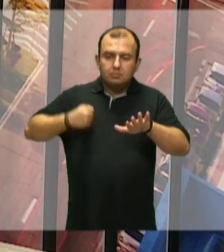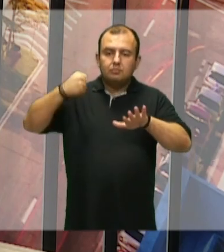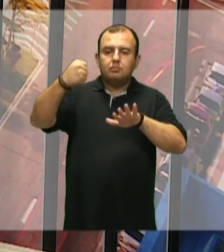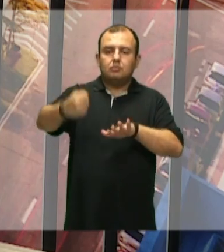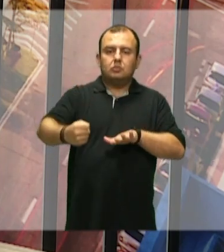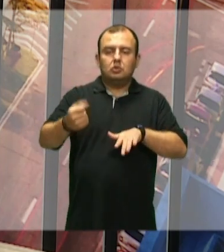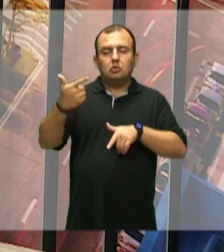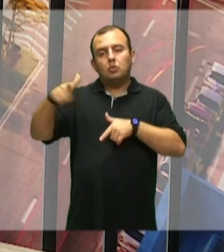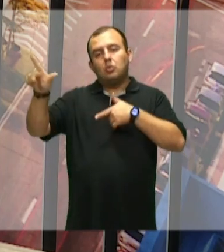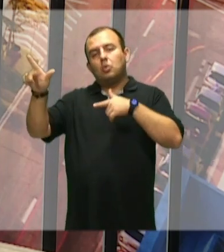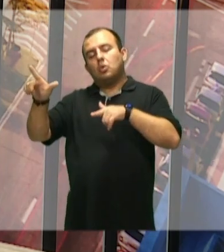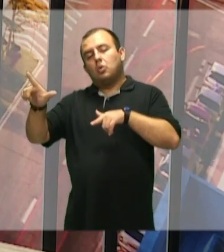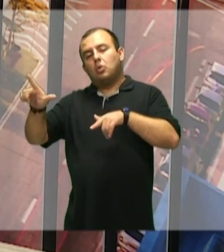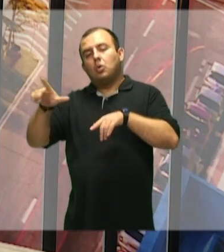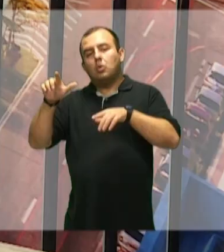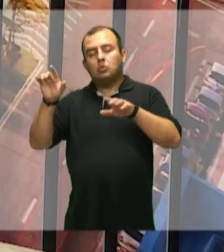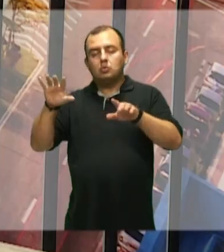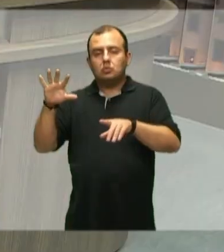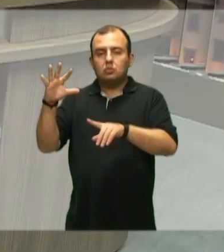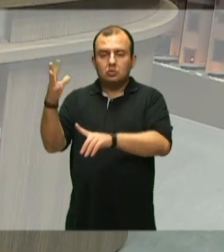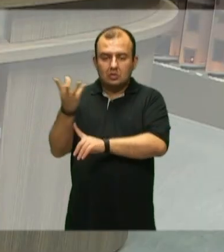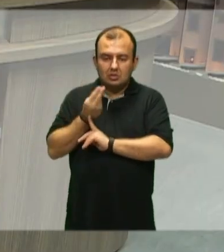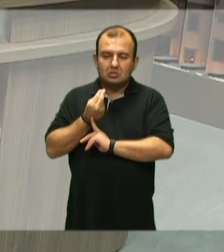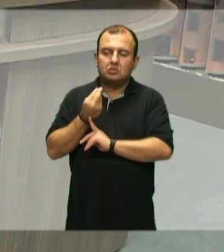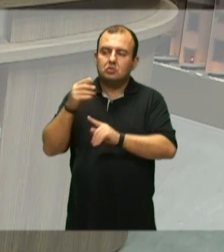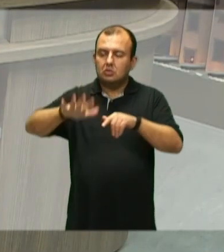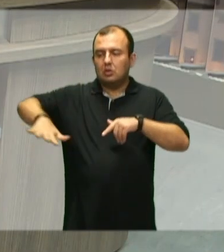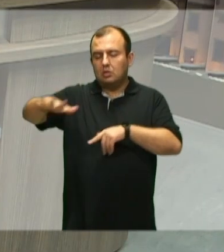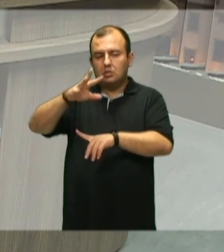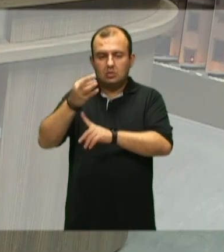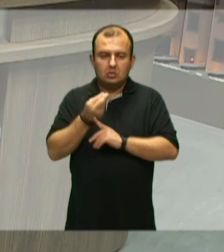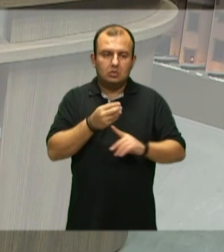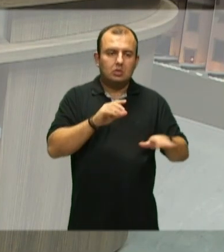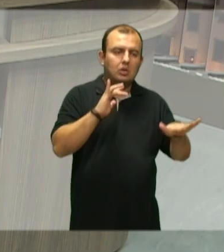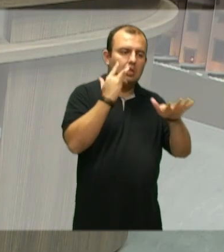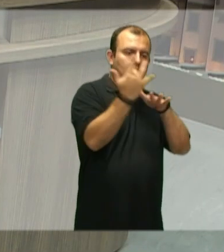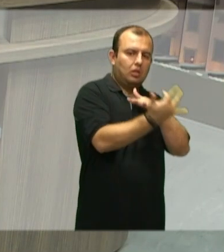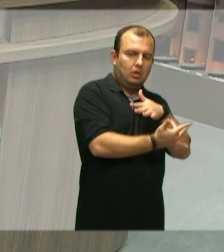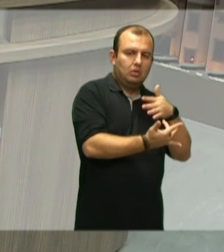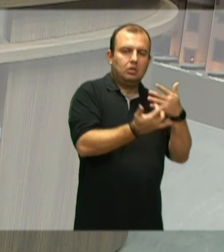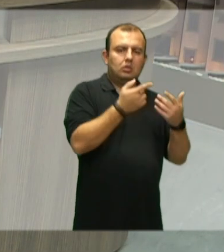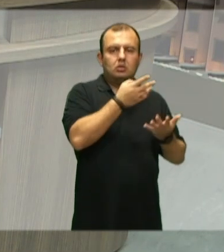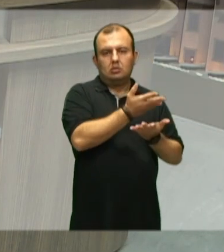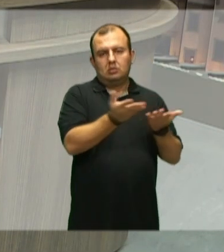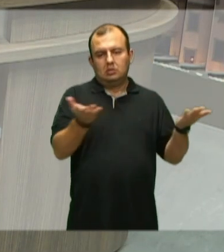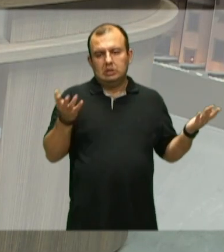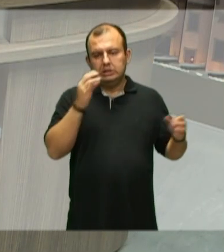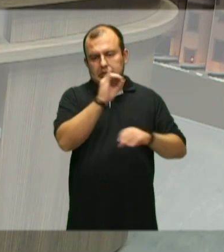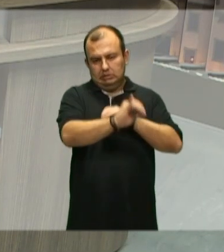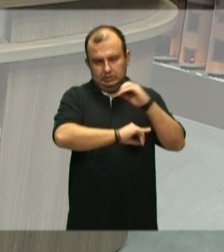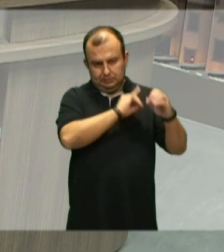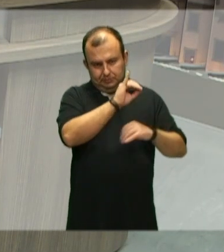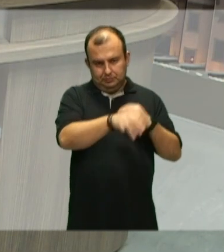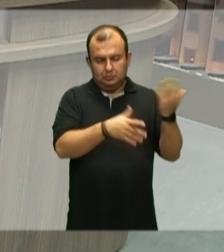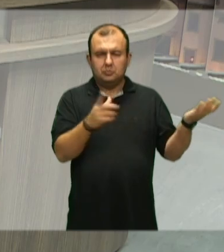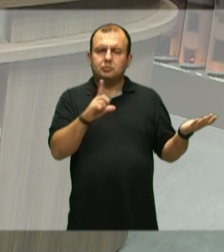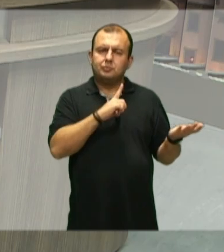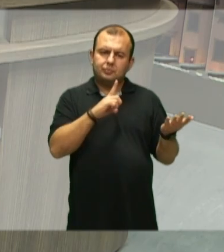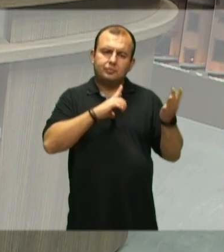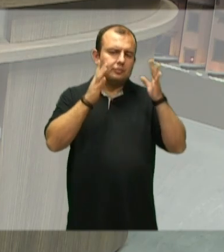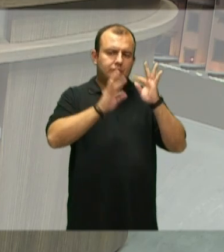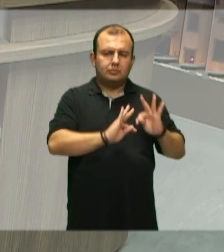numa outra modalidade artística que fora das mídias de internet, que hoje tem,